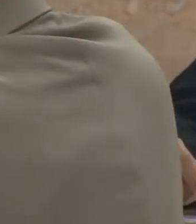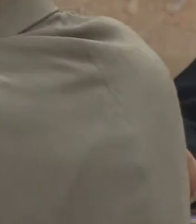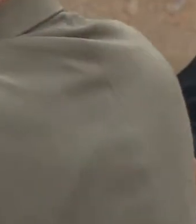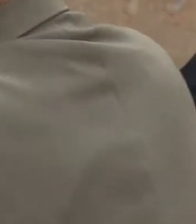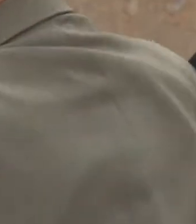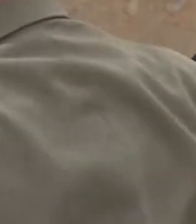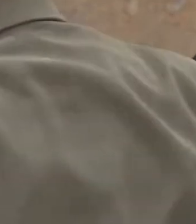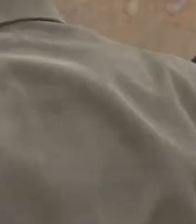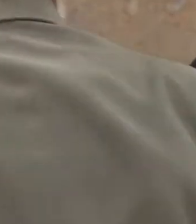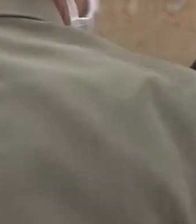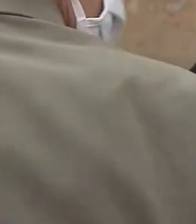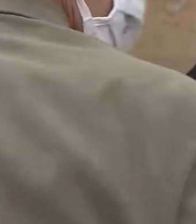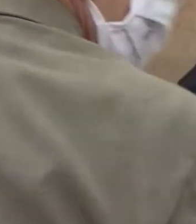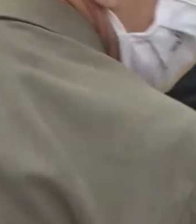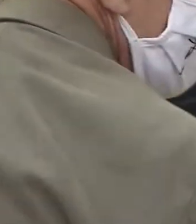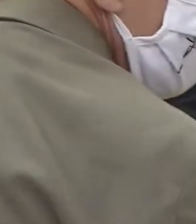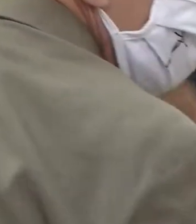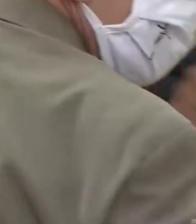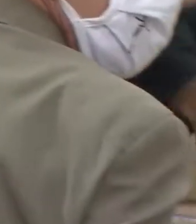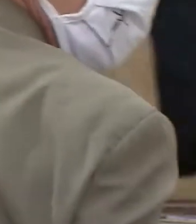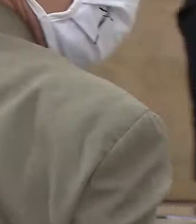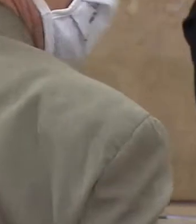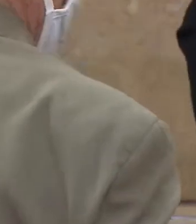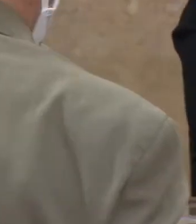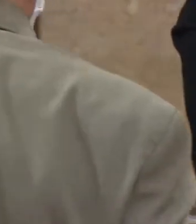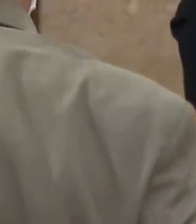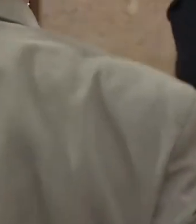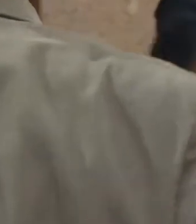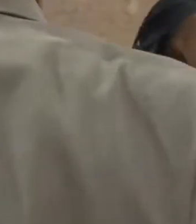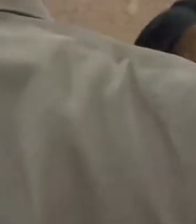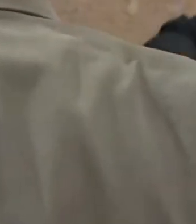primeiro distrito desse município. Mensagem